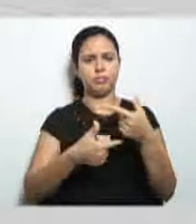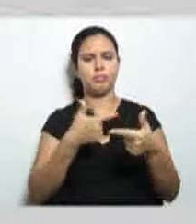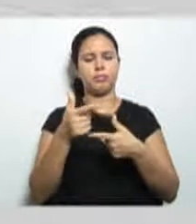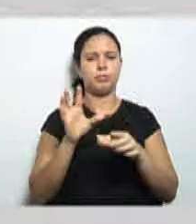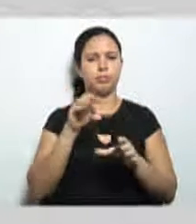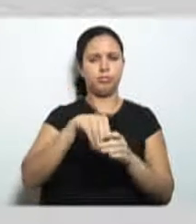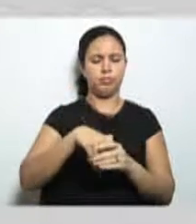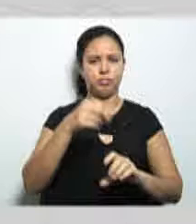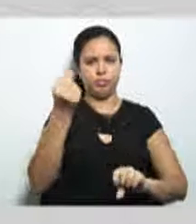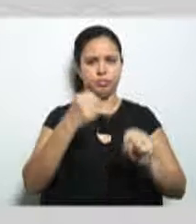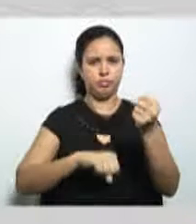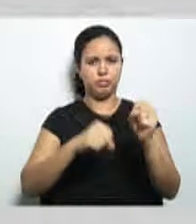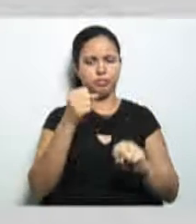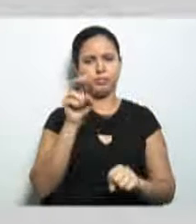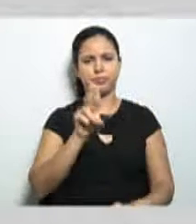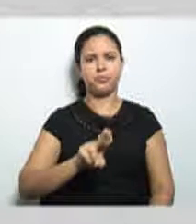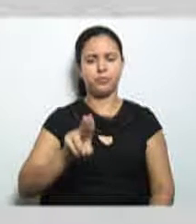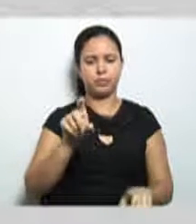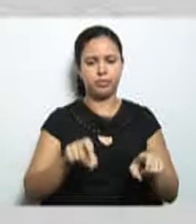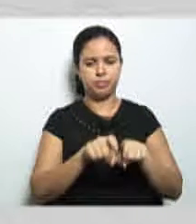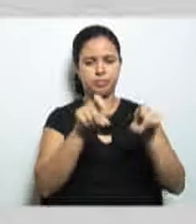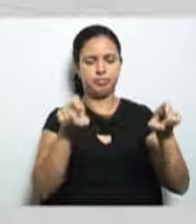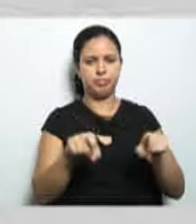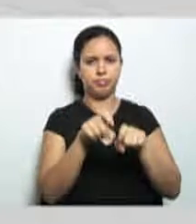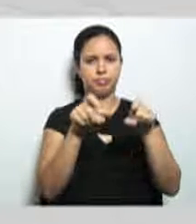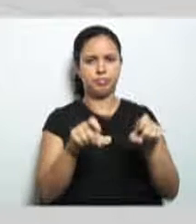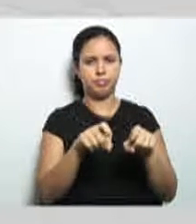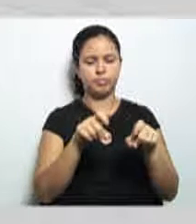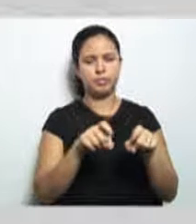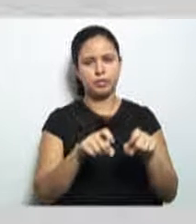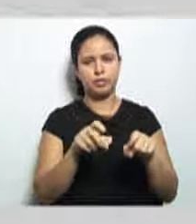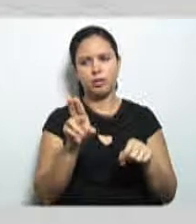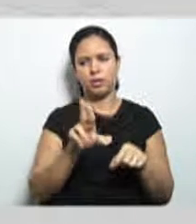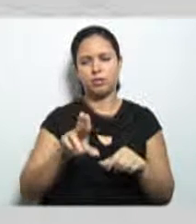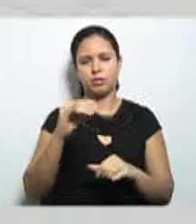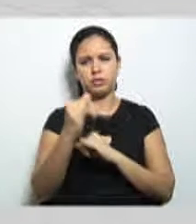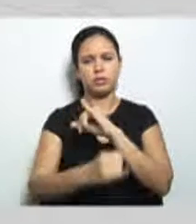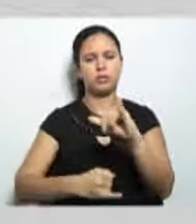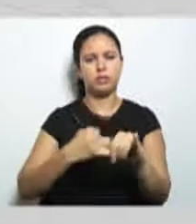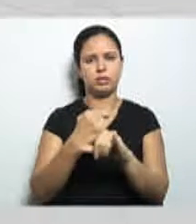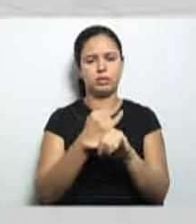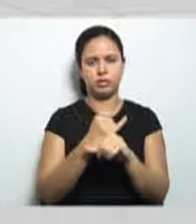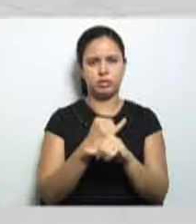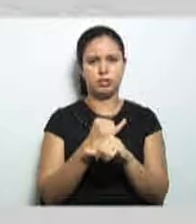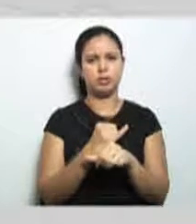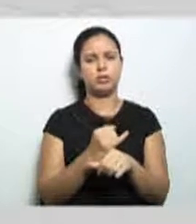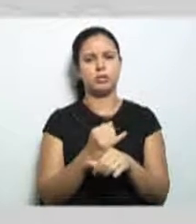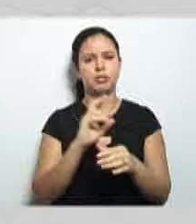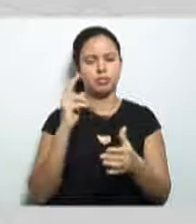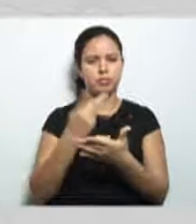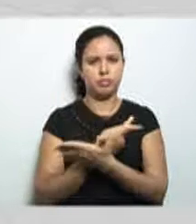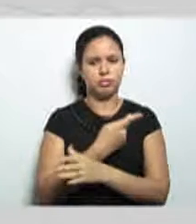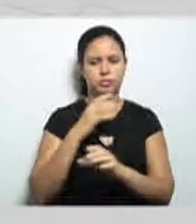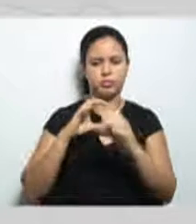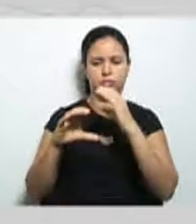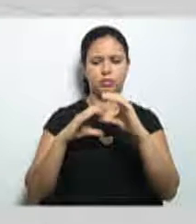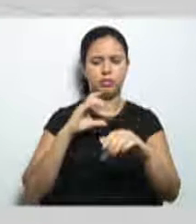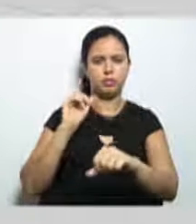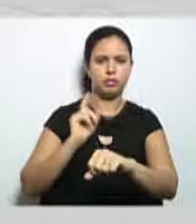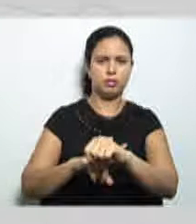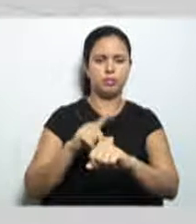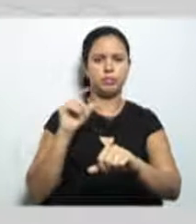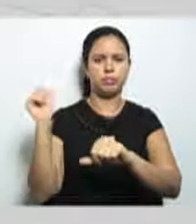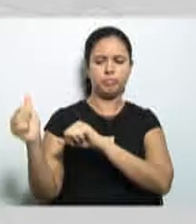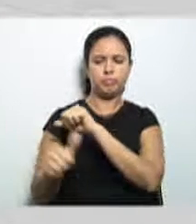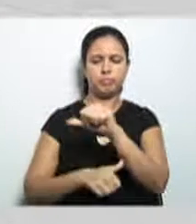A utilização de computadores com acesso à internet fez surgir a comunicação quase instantânea. Isso trouxe